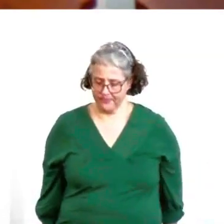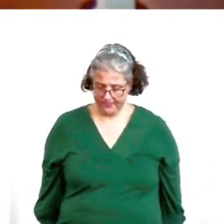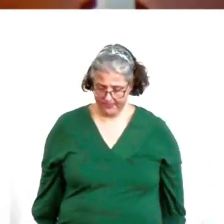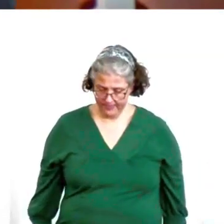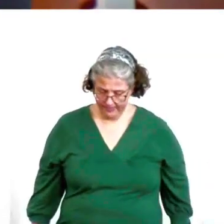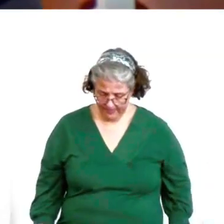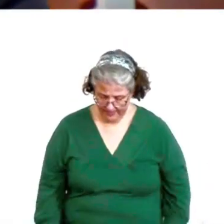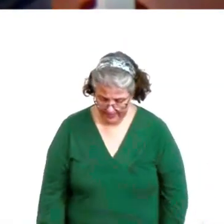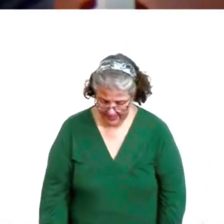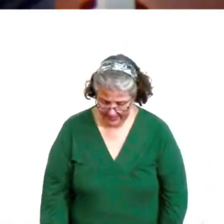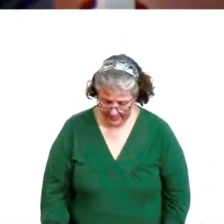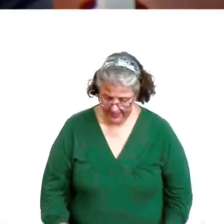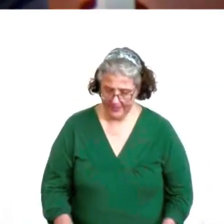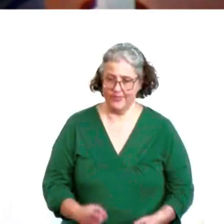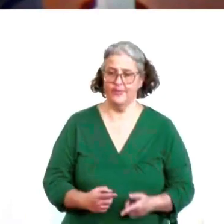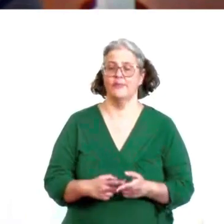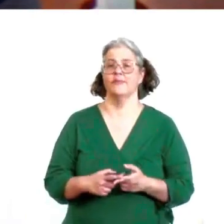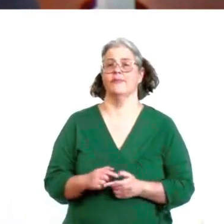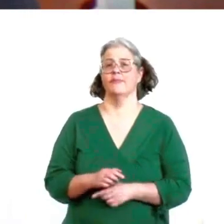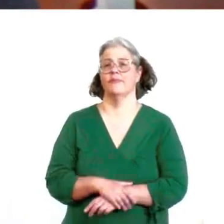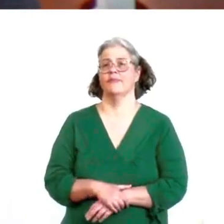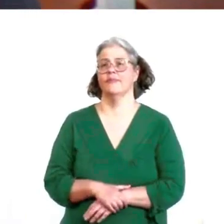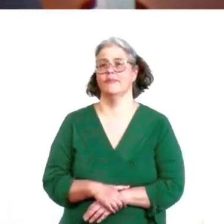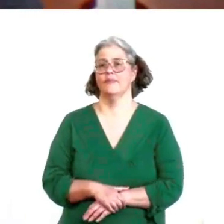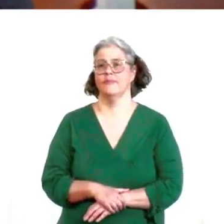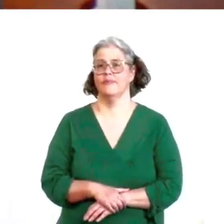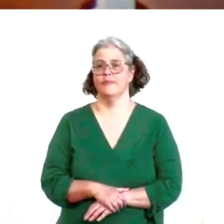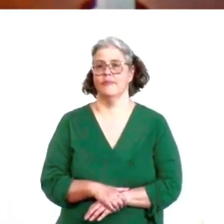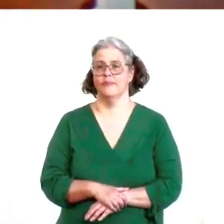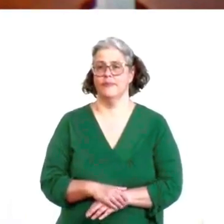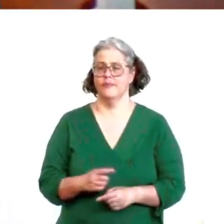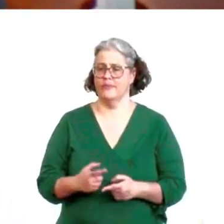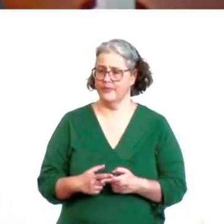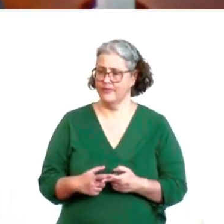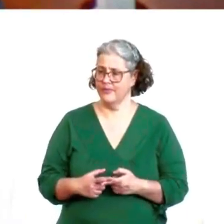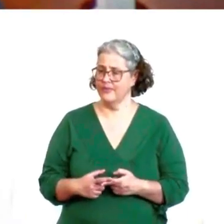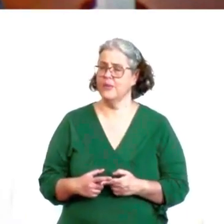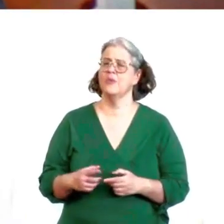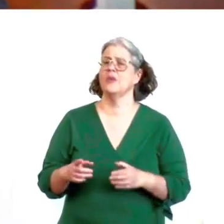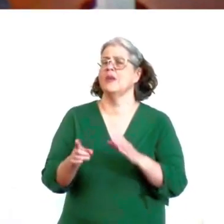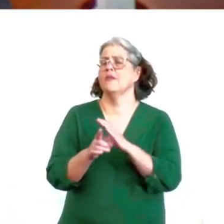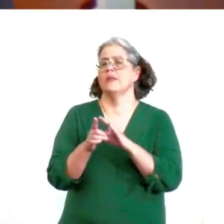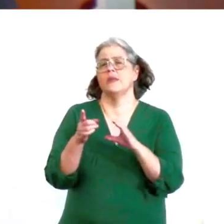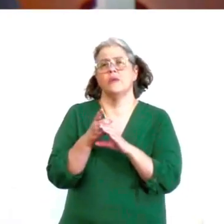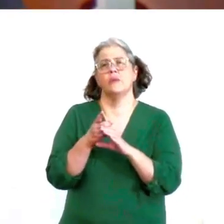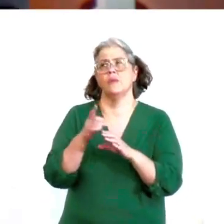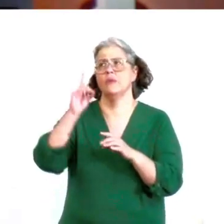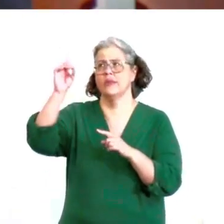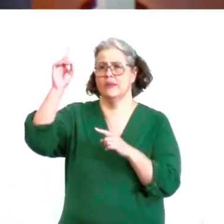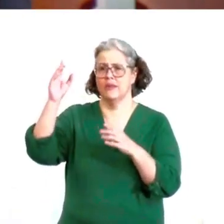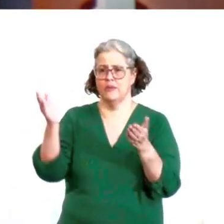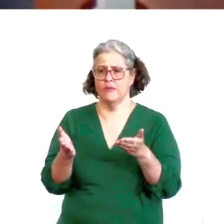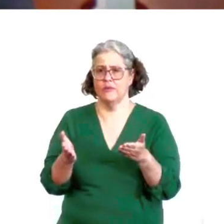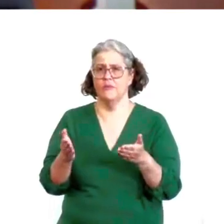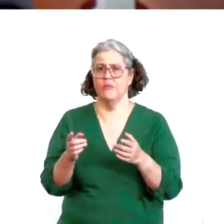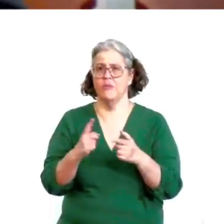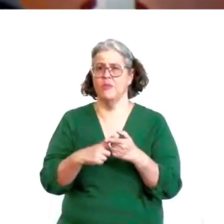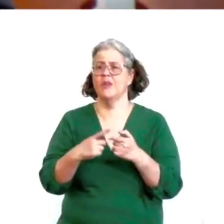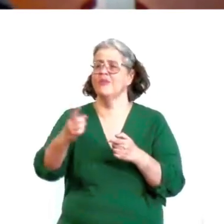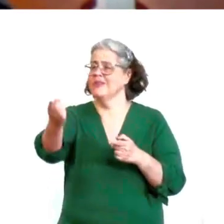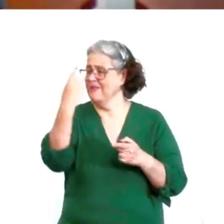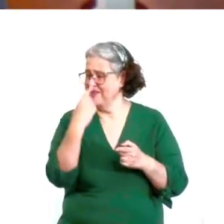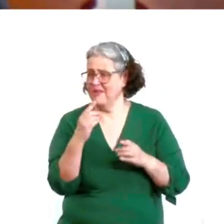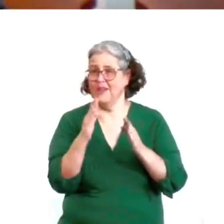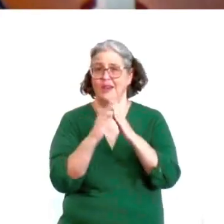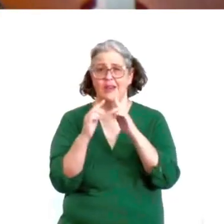E por que que você vem à igreja? E por que que você cultua a Deus? Você vem à igreja, você cultua a